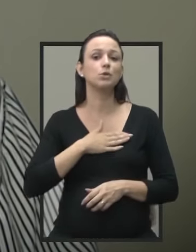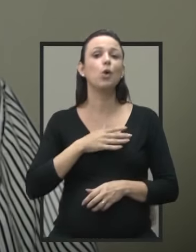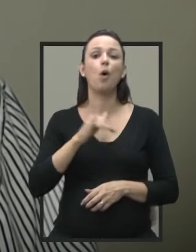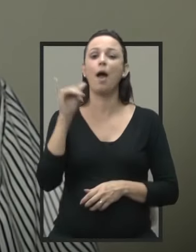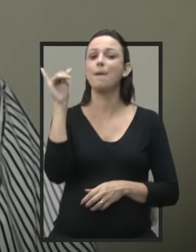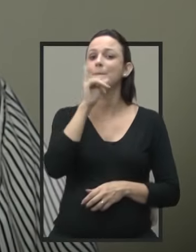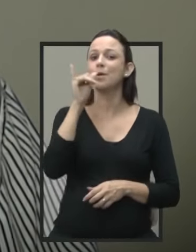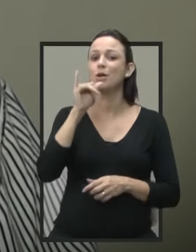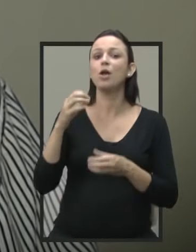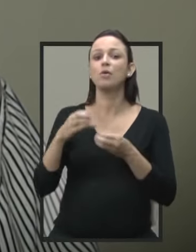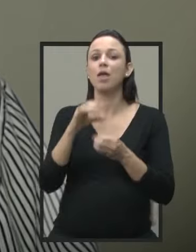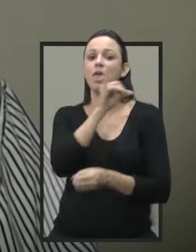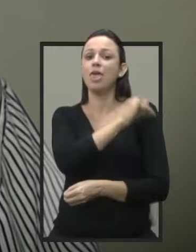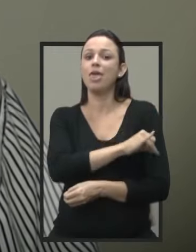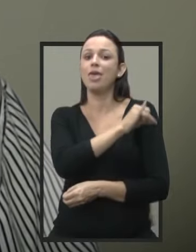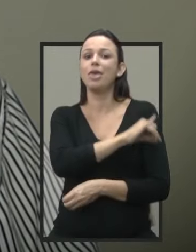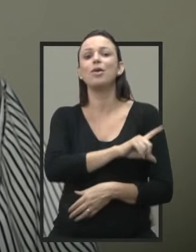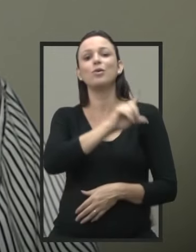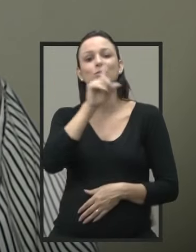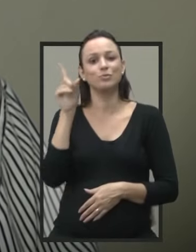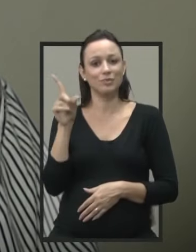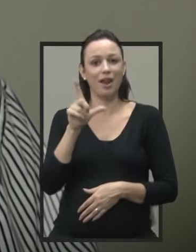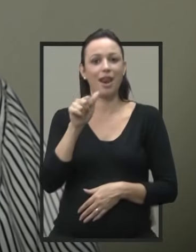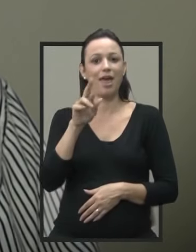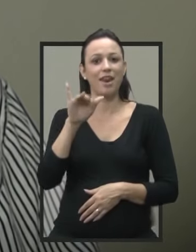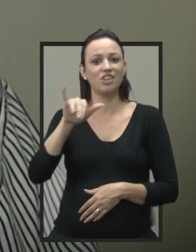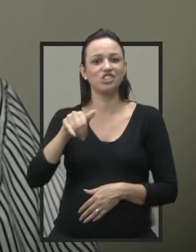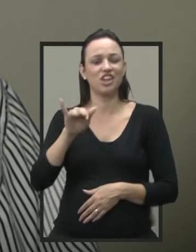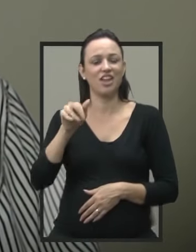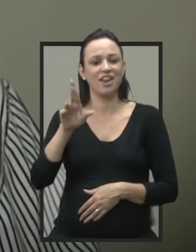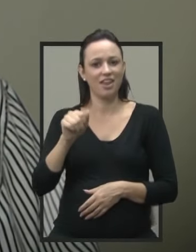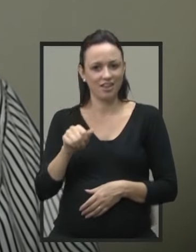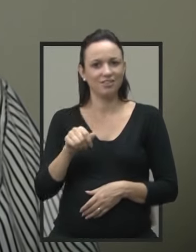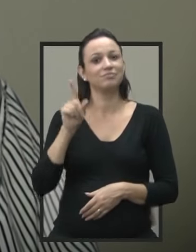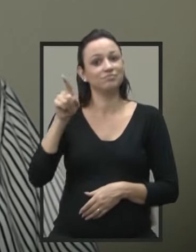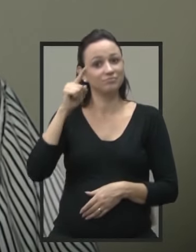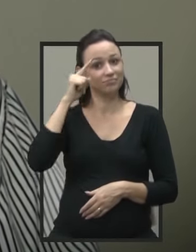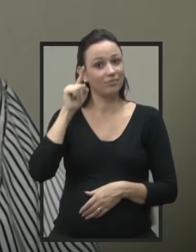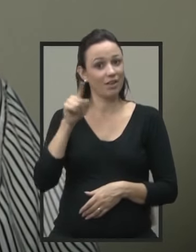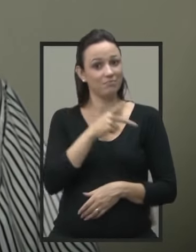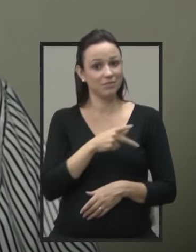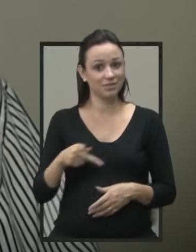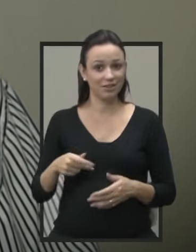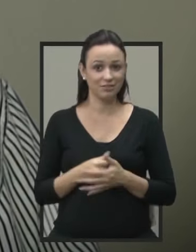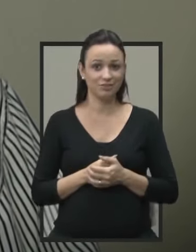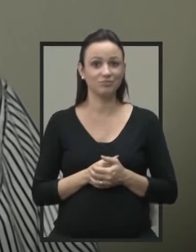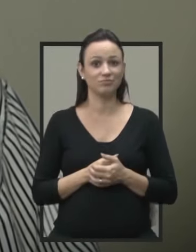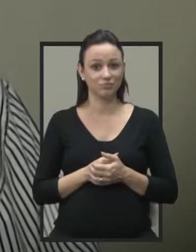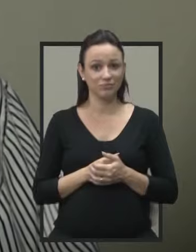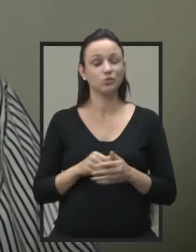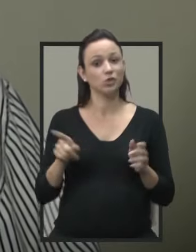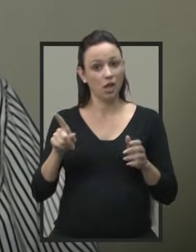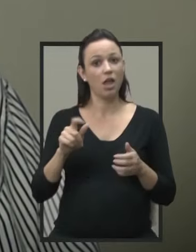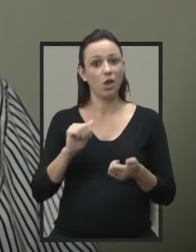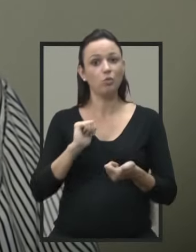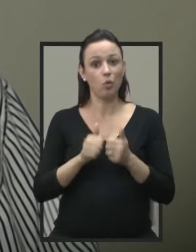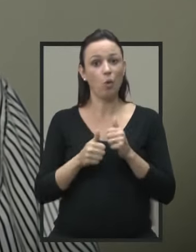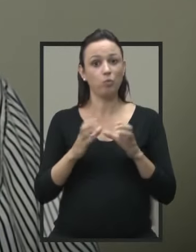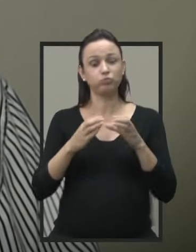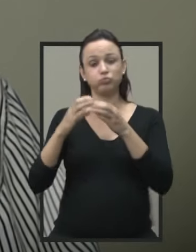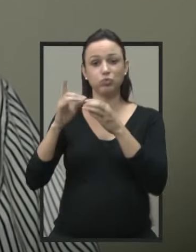com o Fluminense no Rio de Janeiro, nas Laranjeiras, através do Zezinho, que era presidente. Jogou com o